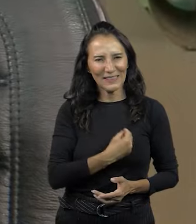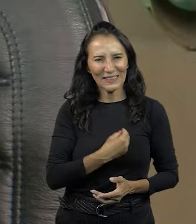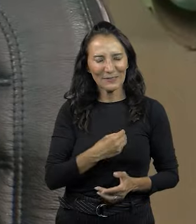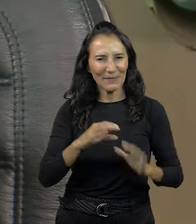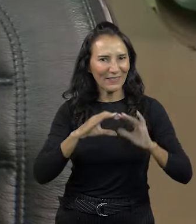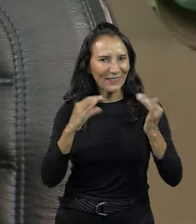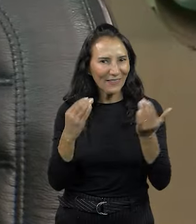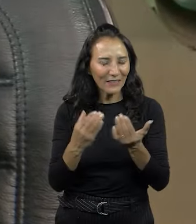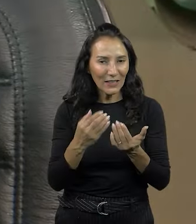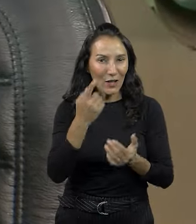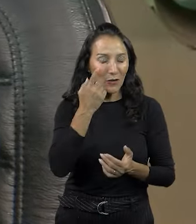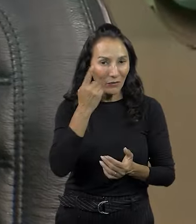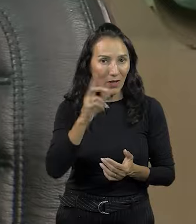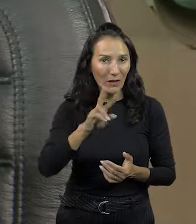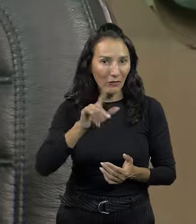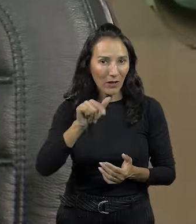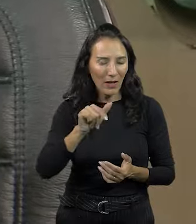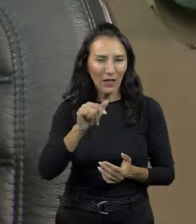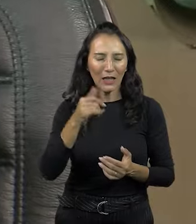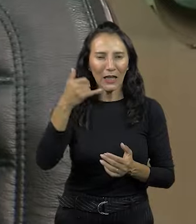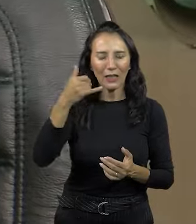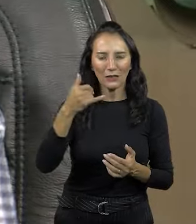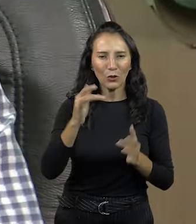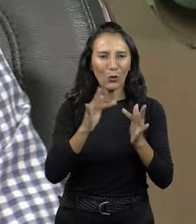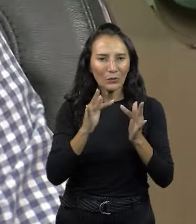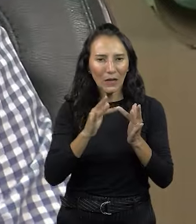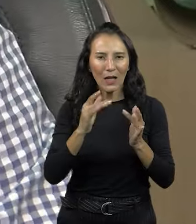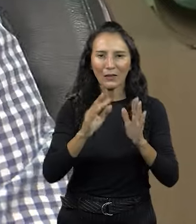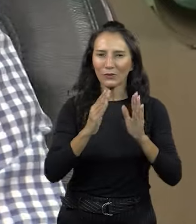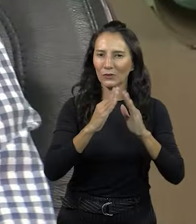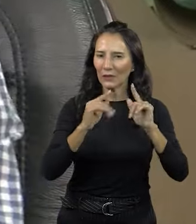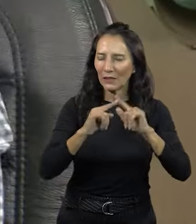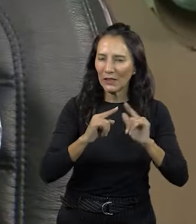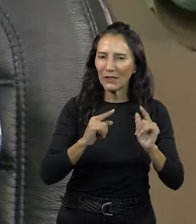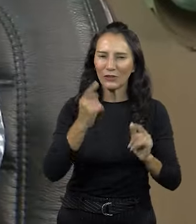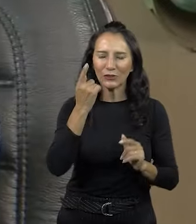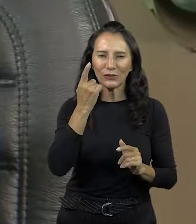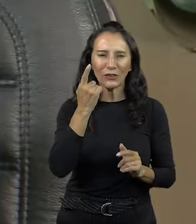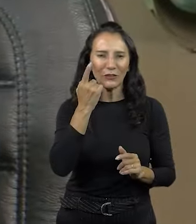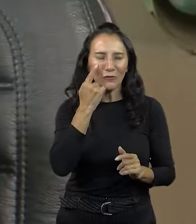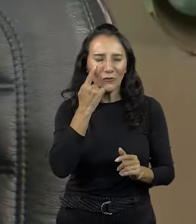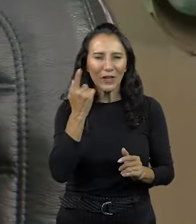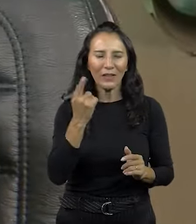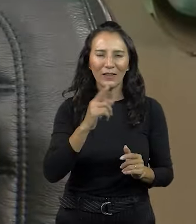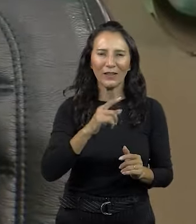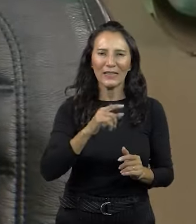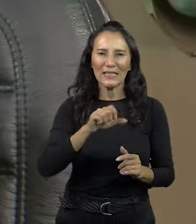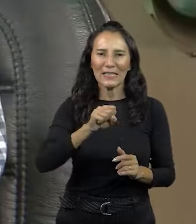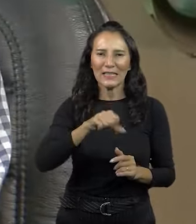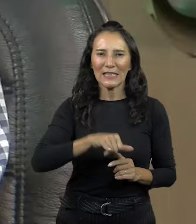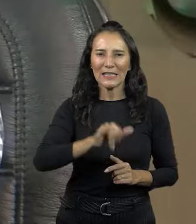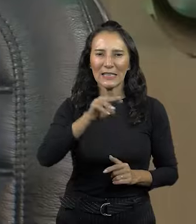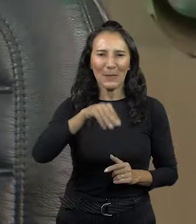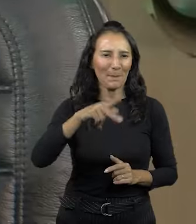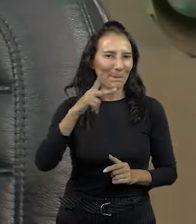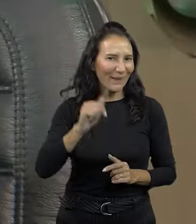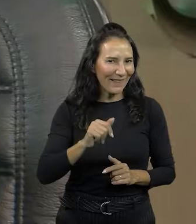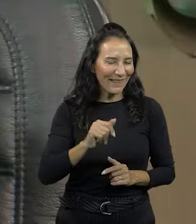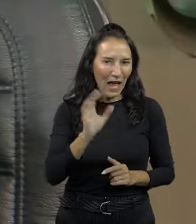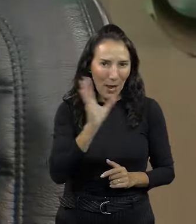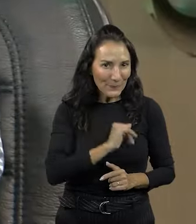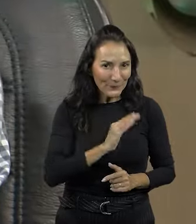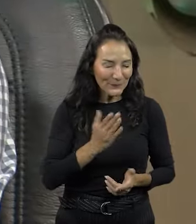tenha vaga ainda ligue lá pra igreja Veja pelo simpla depressa e no dia 13 de